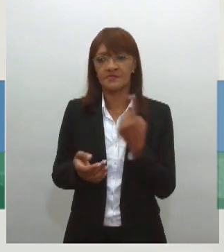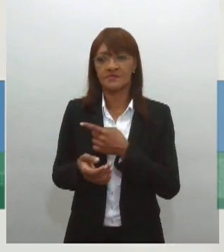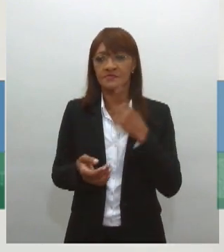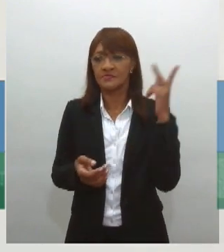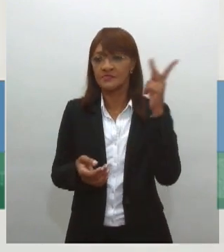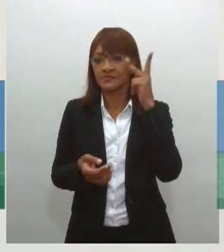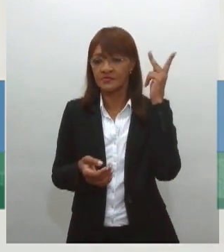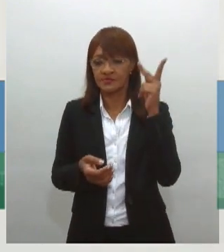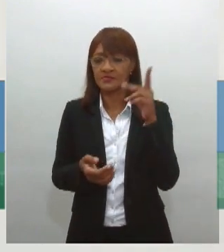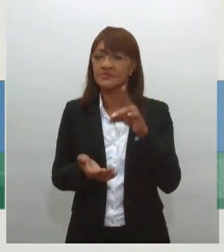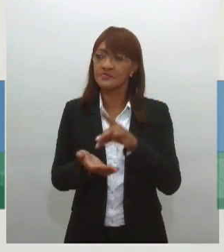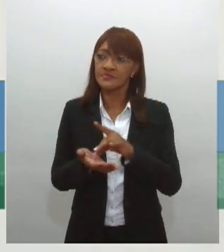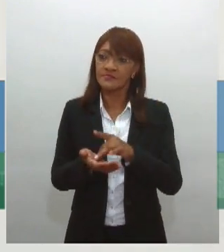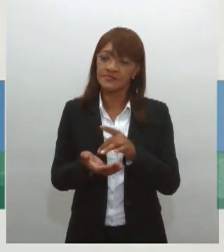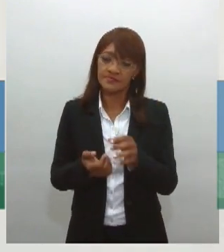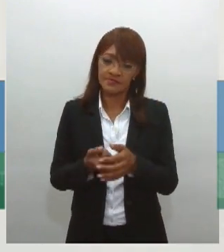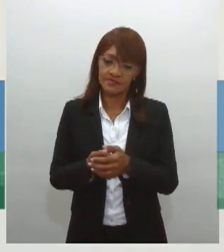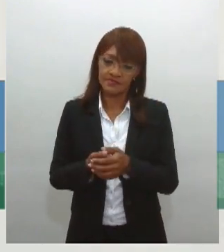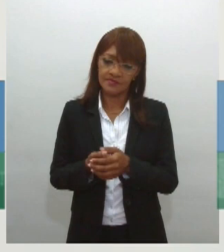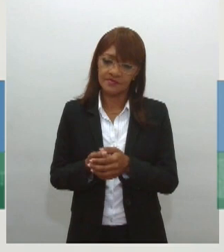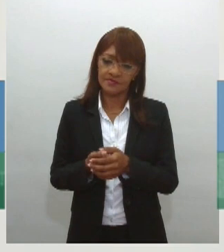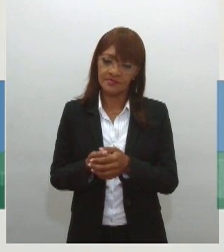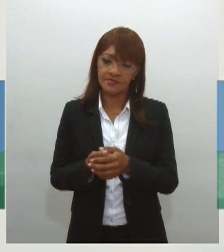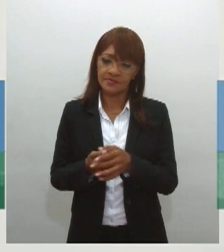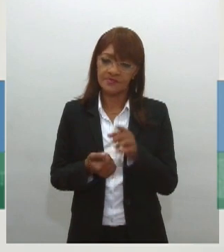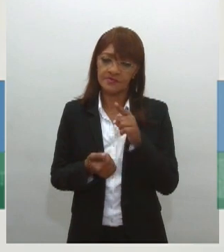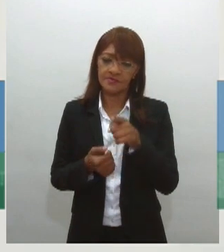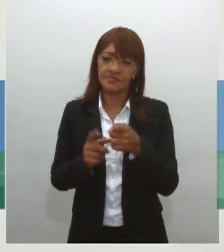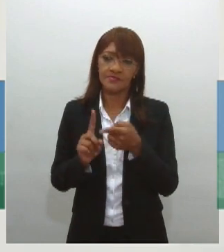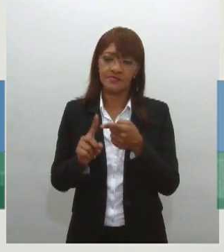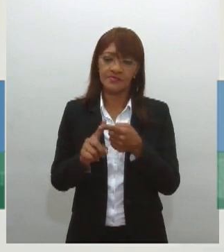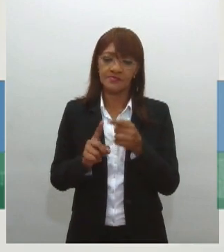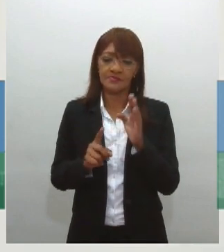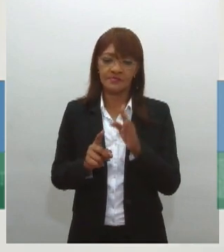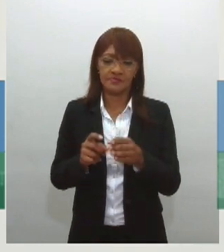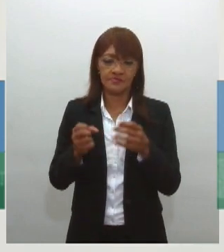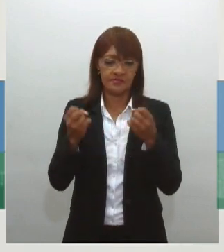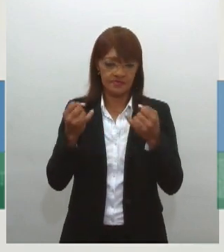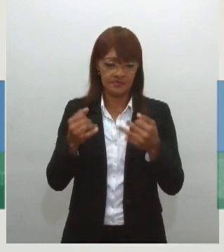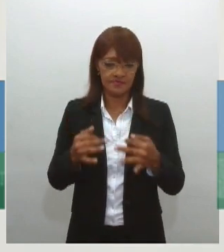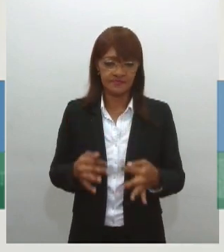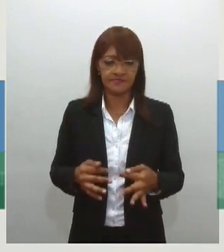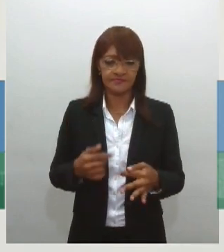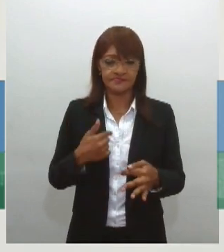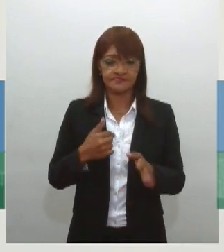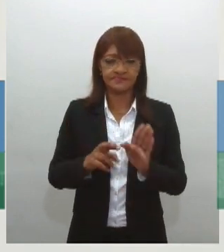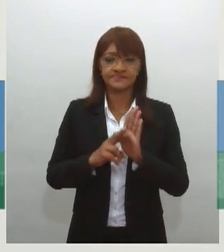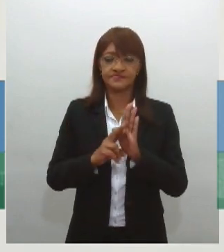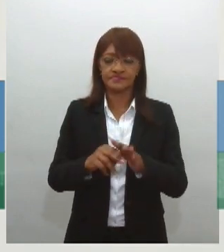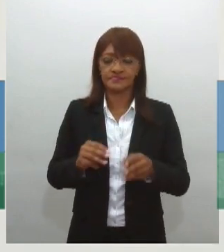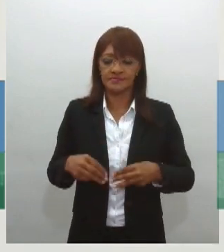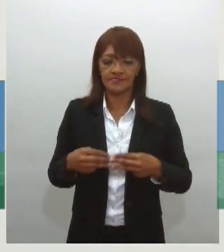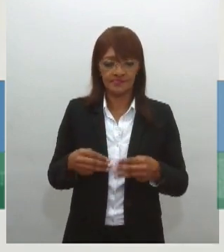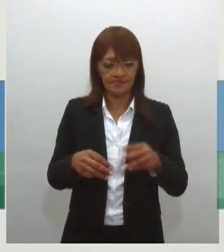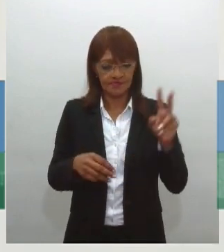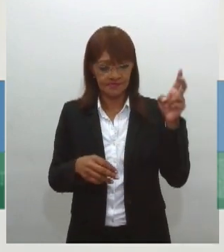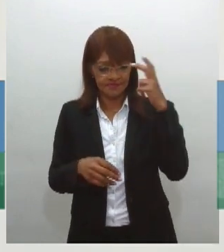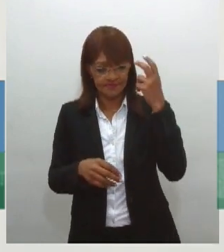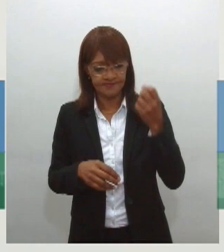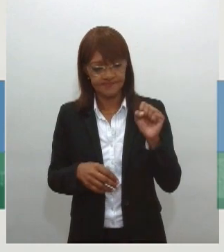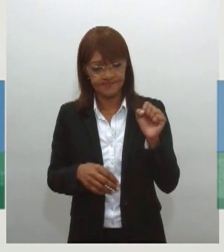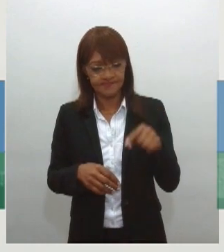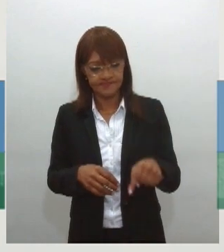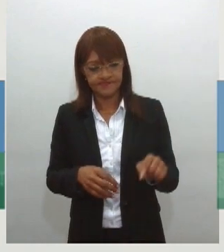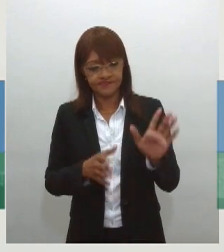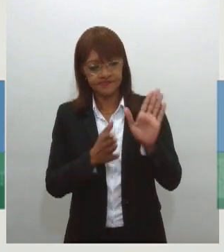você já colocou também, estou representando o Ministério da Cultura em Sergipe, uma proposta aí do nosso